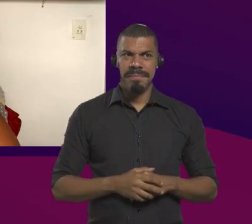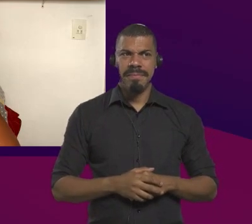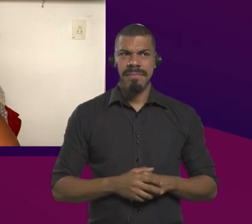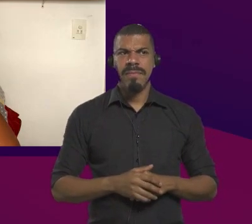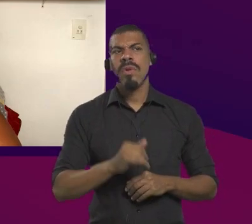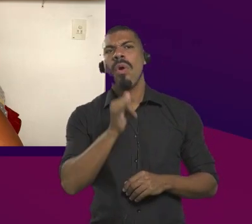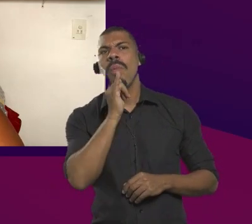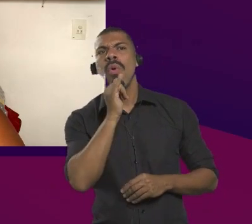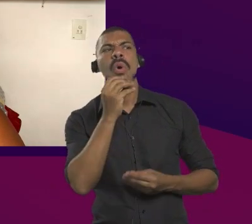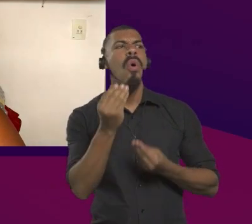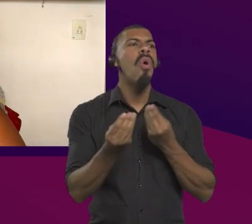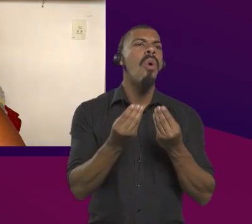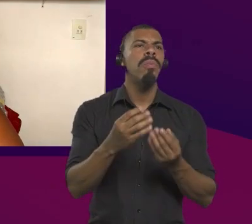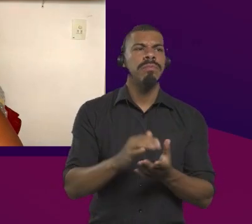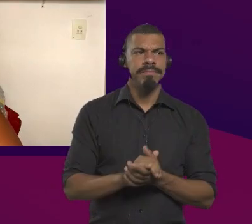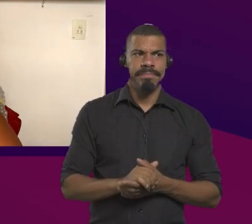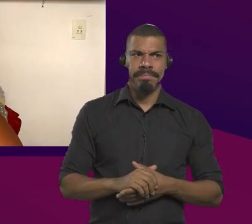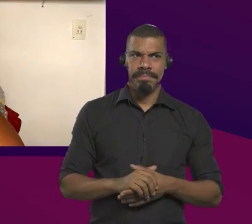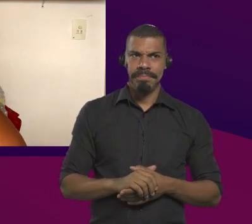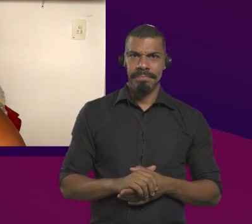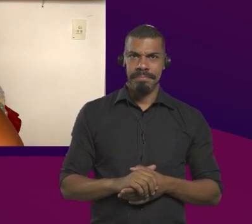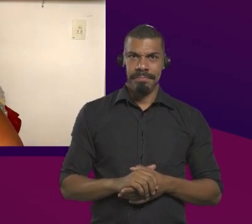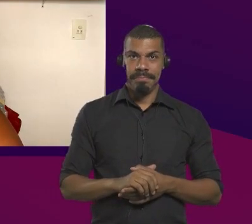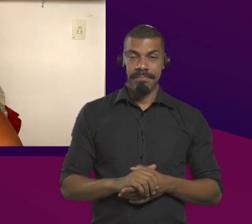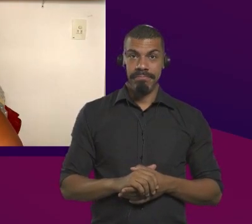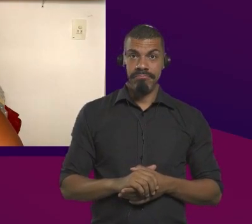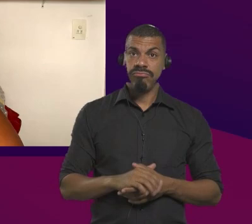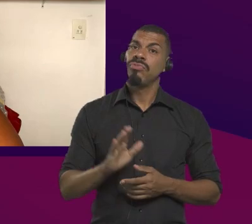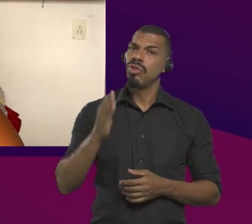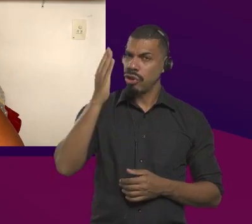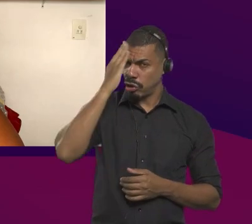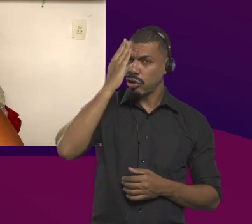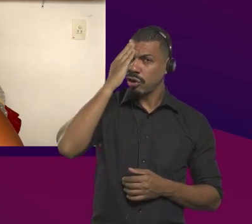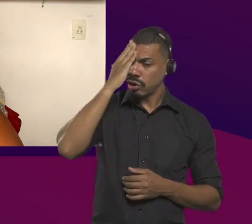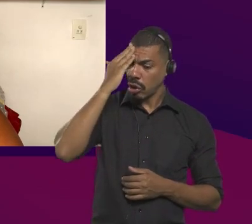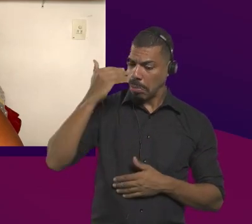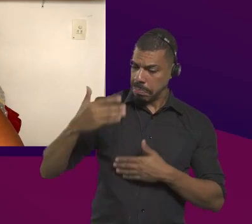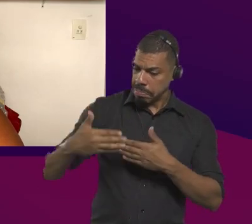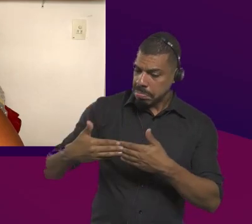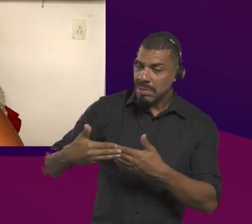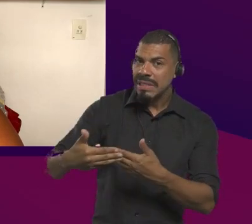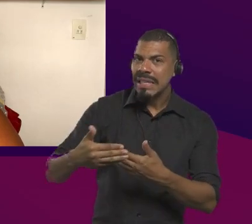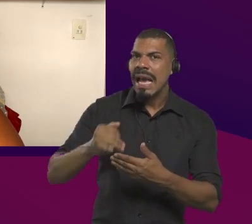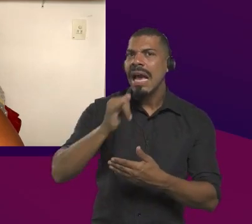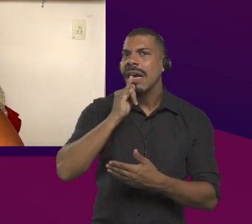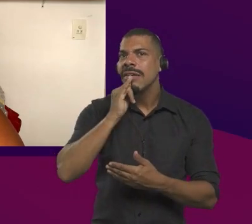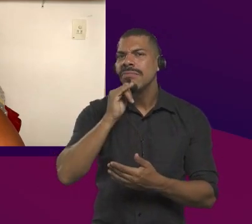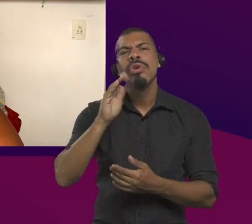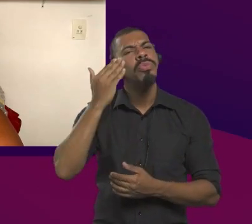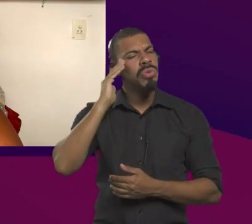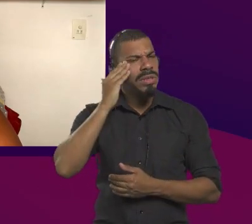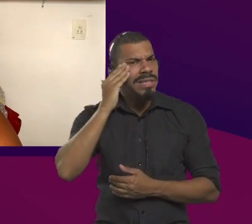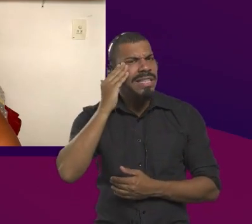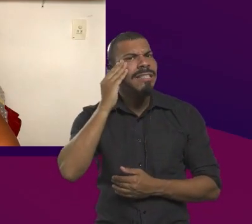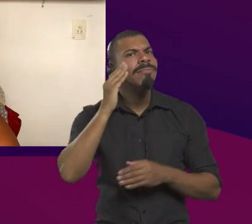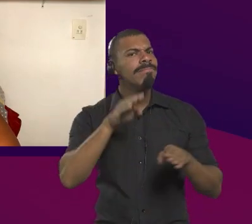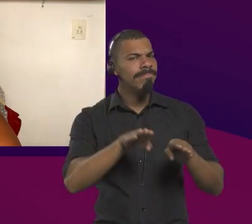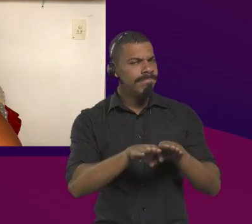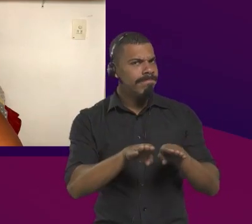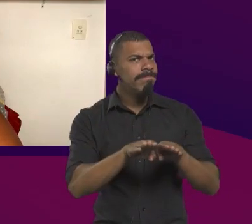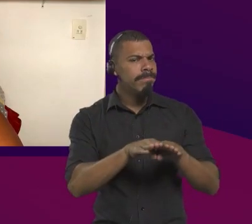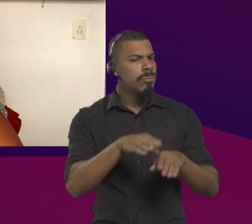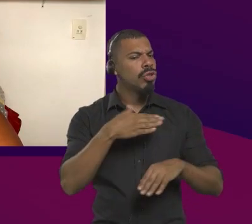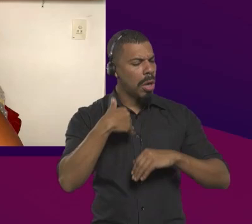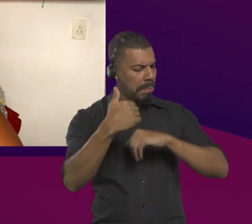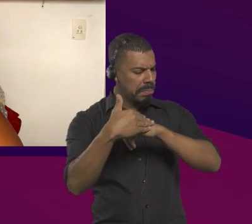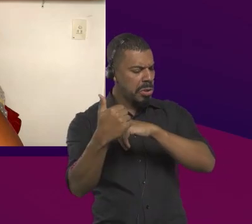Não, a pessoa não fazia ideia de mim, ela ficou se sentindo super constrangida e mal. Eu falei, e eu entendo essa sensação, porque eu já fui chamada de